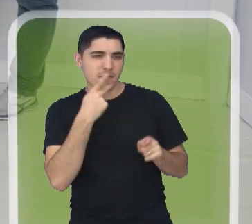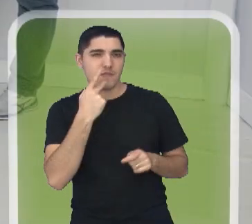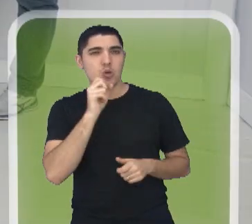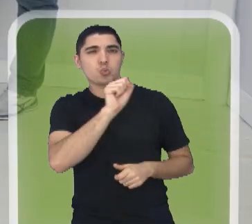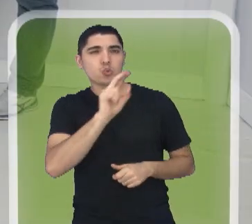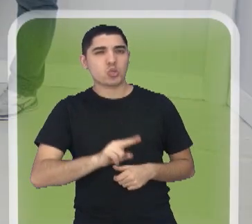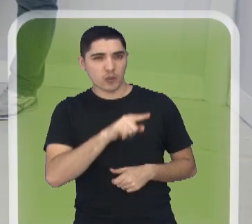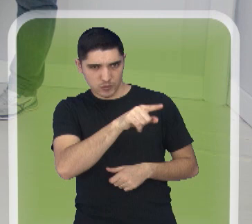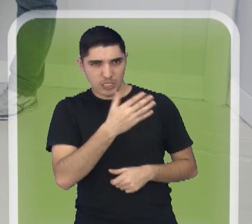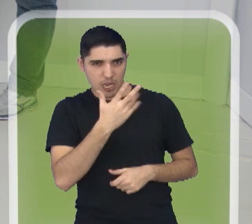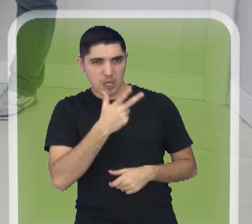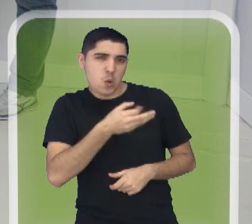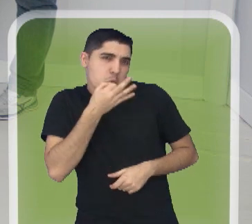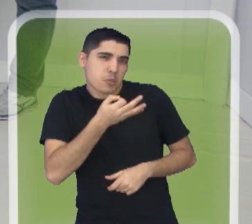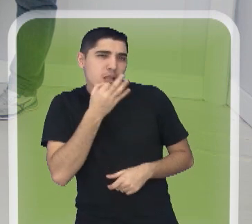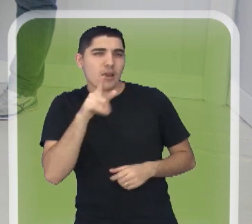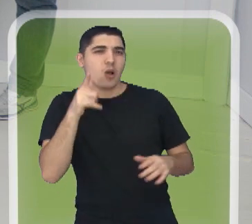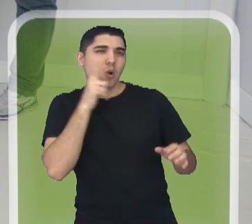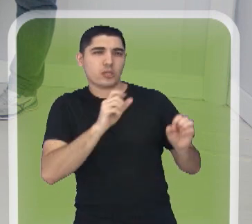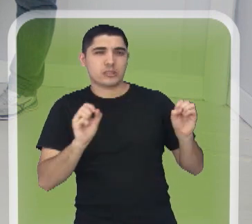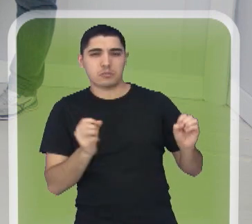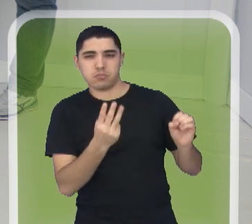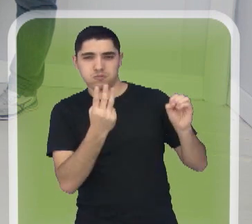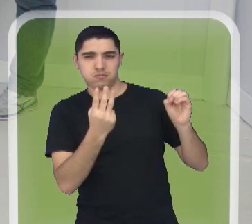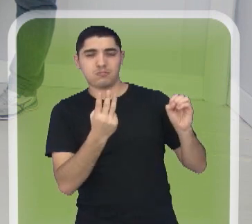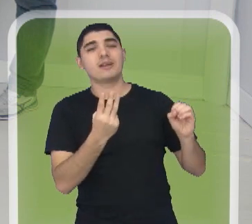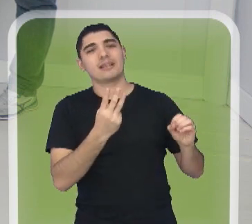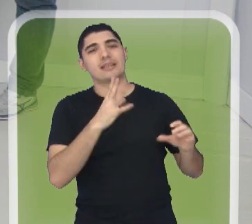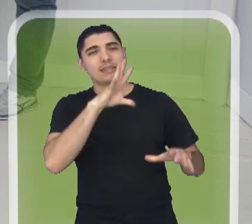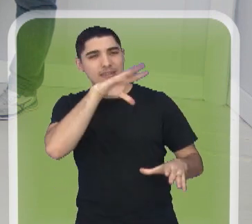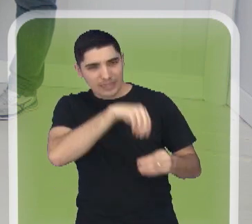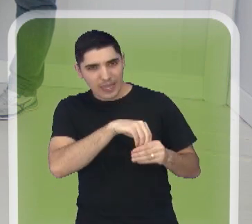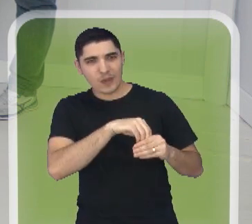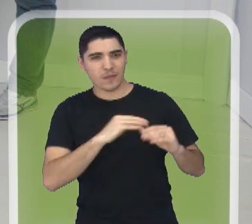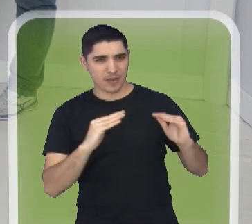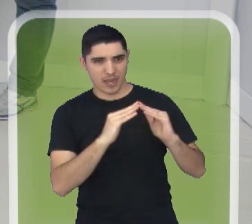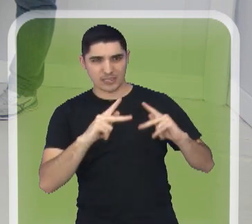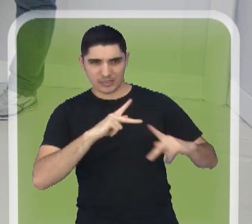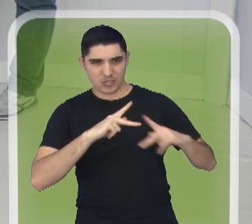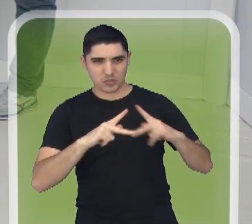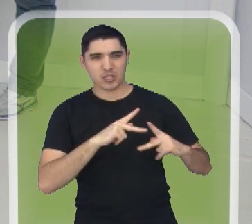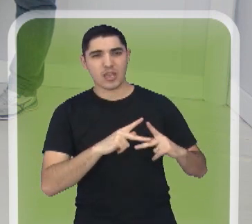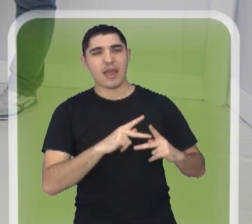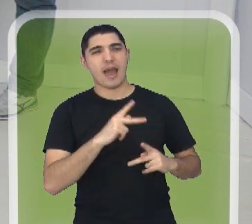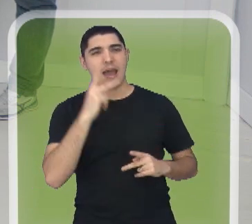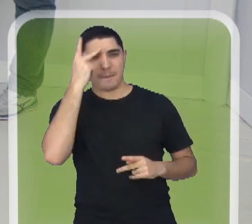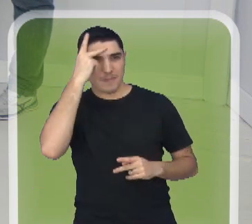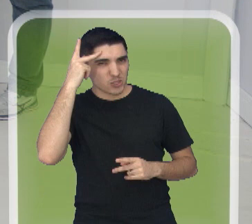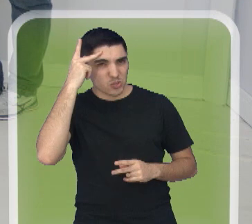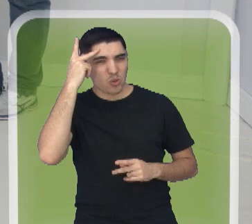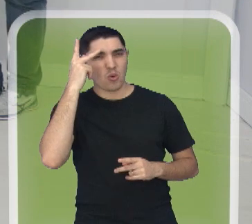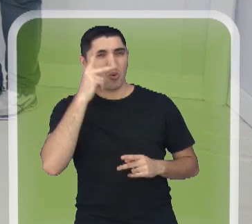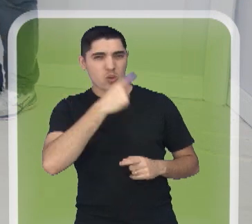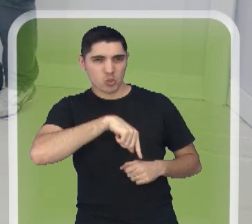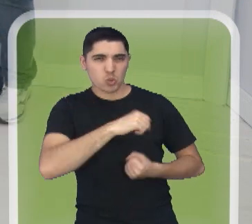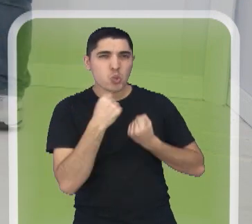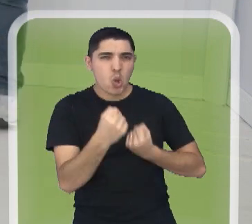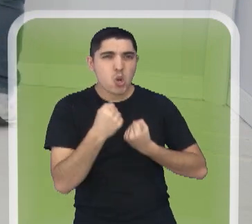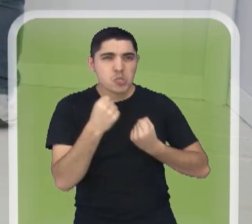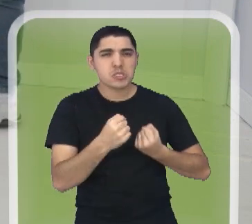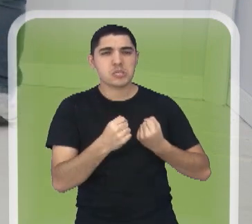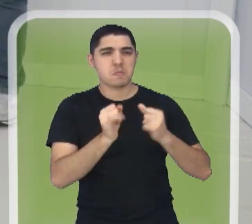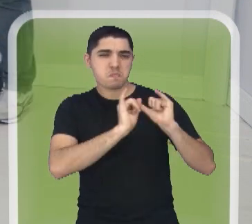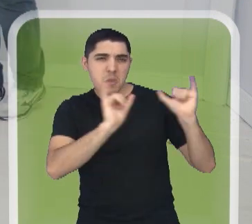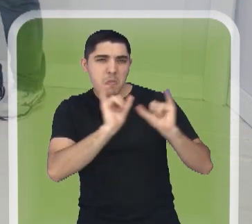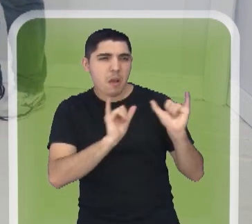naquela partida do União Suzano do 3-0 em casa, que a torcida ergueu faixa, né? Falando do muito marketing, pouco futebol,